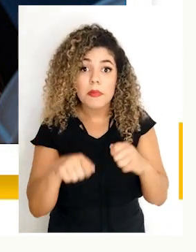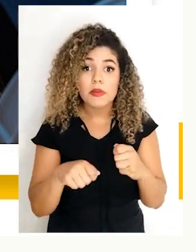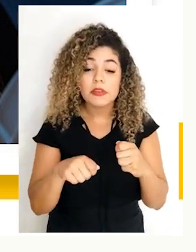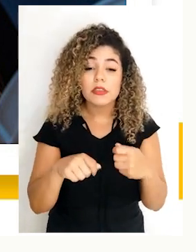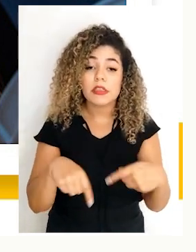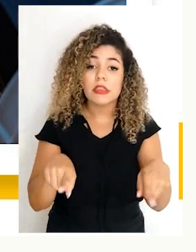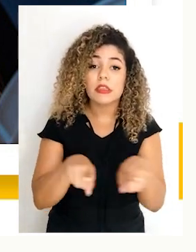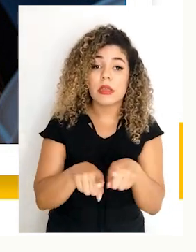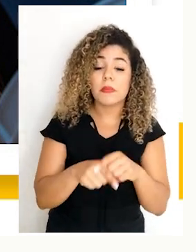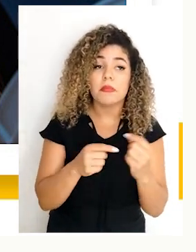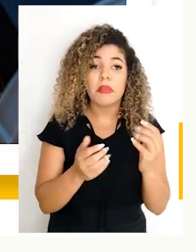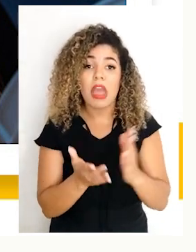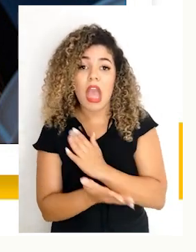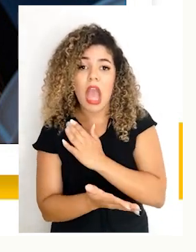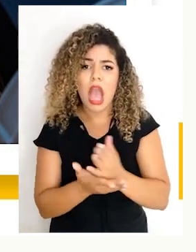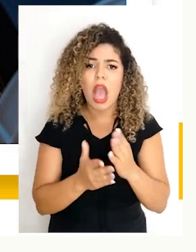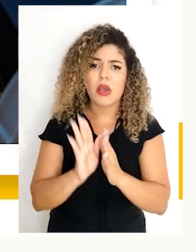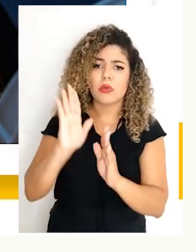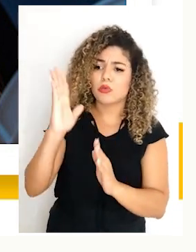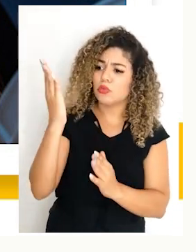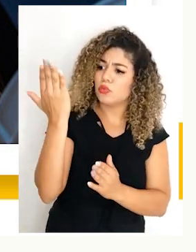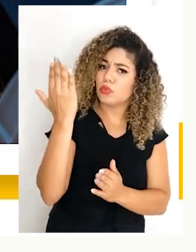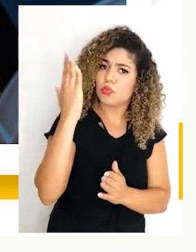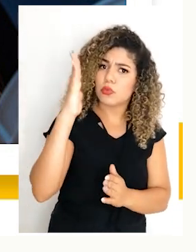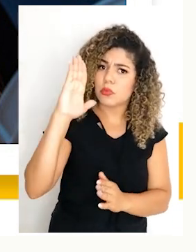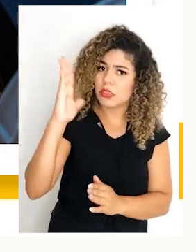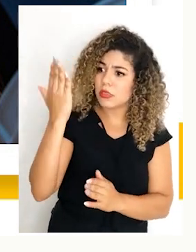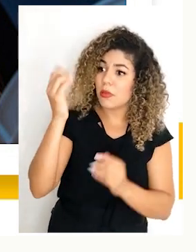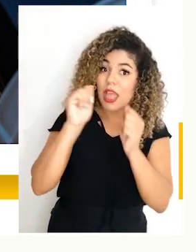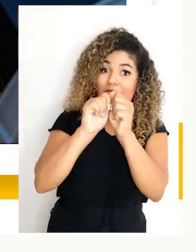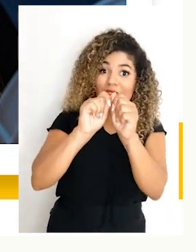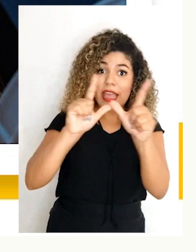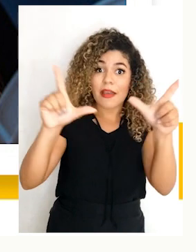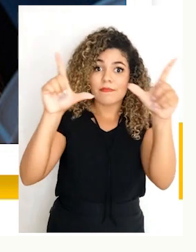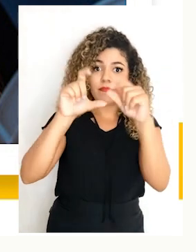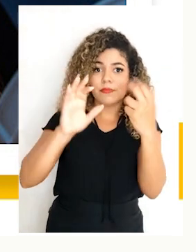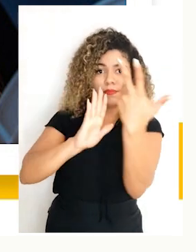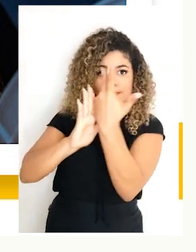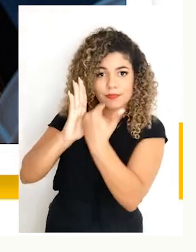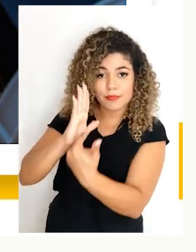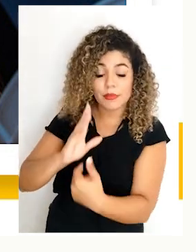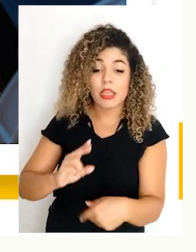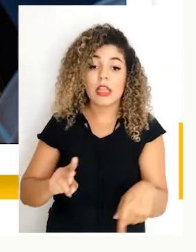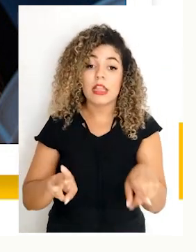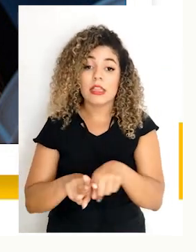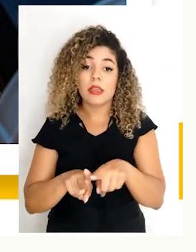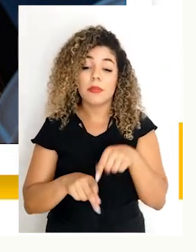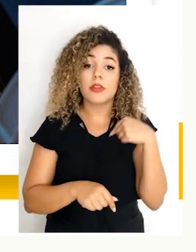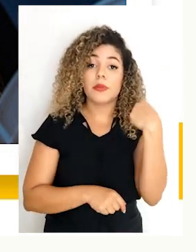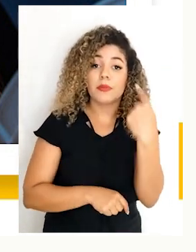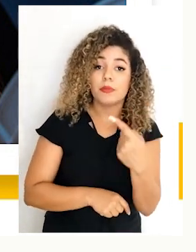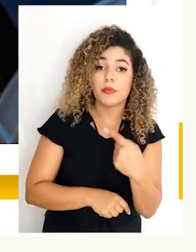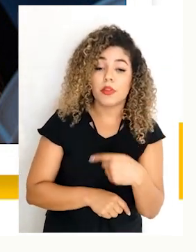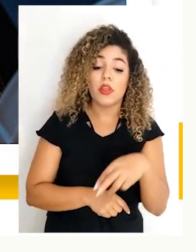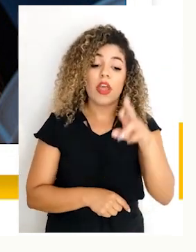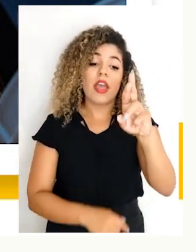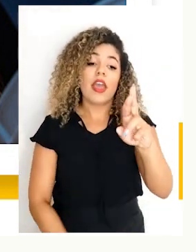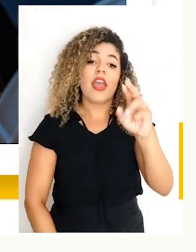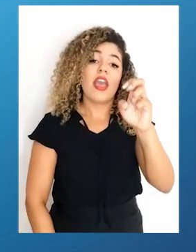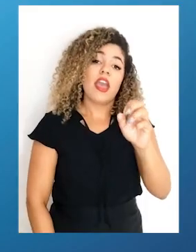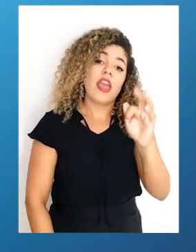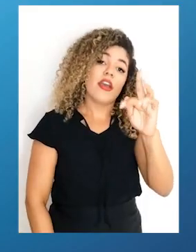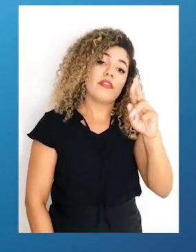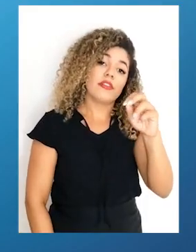ampliam a imagem. E aqui nós temos também os refratores, que são lunetas com grande poder de